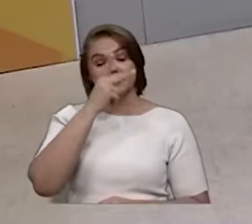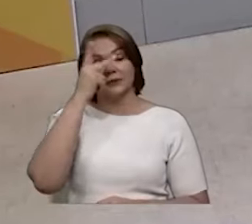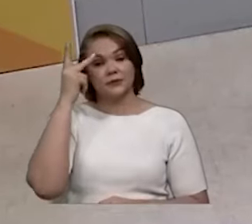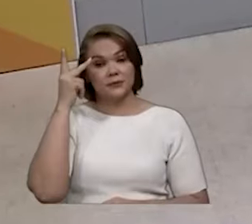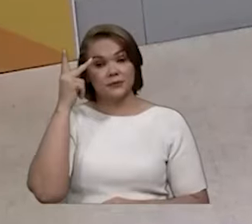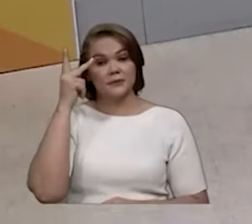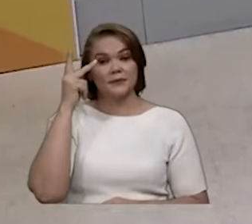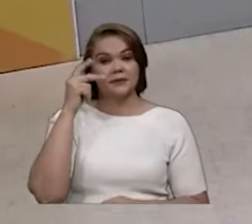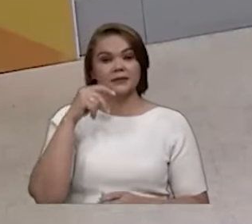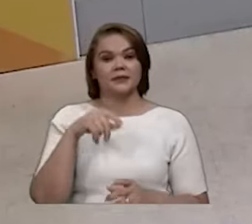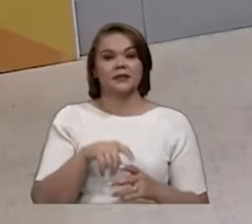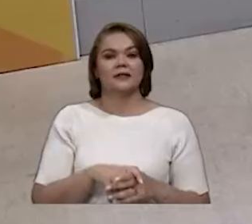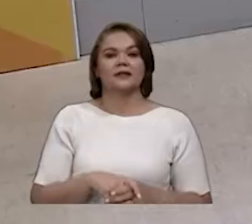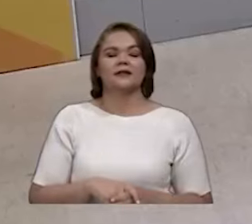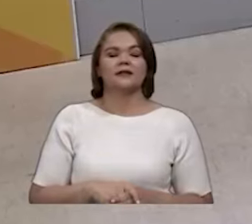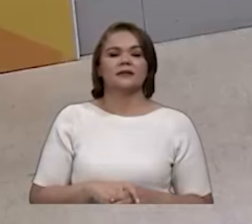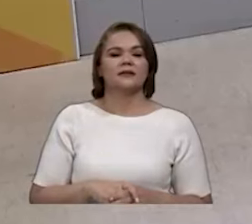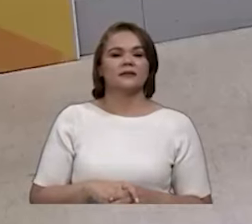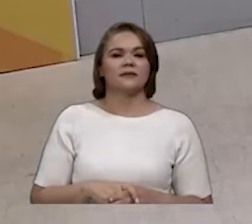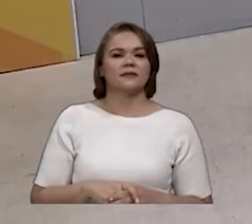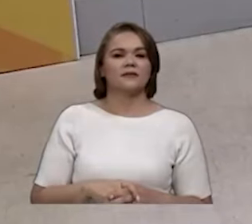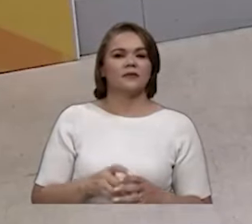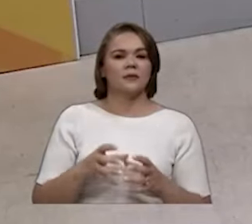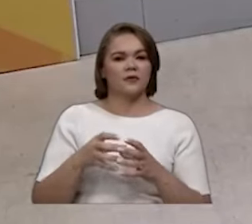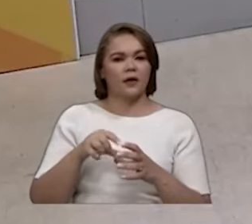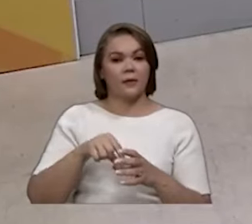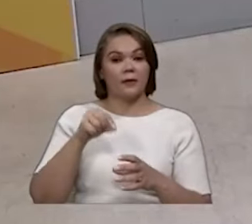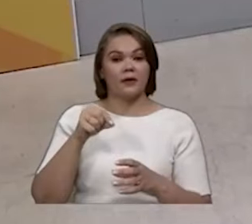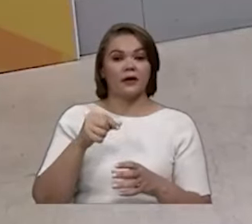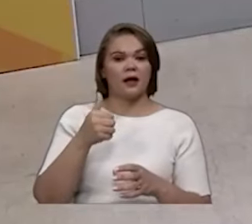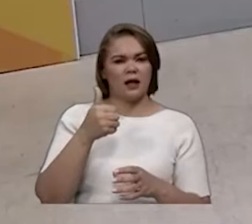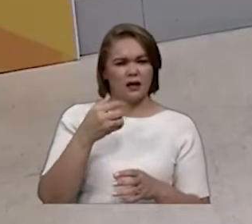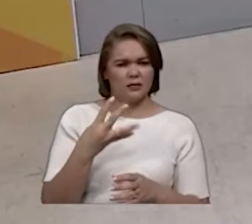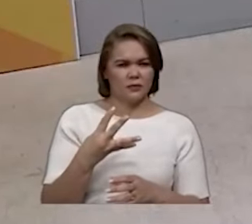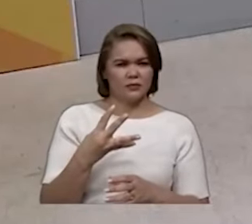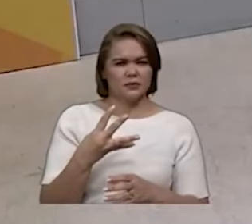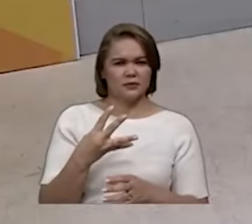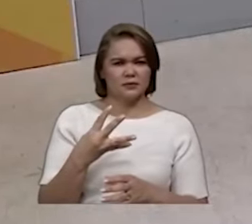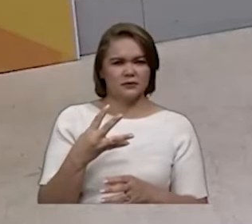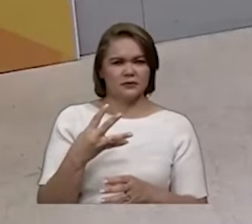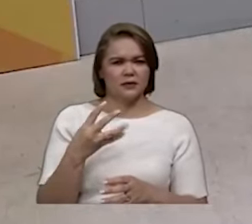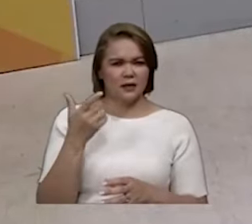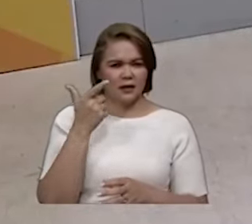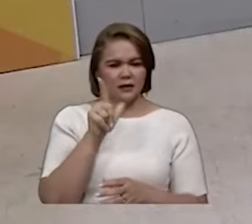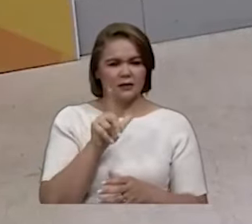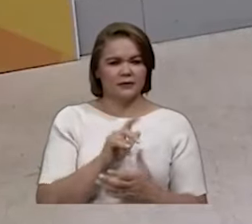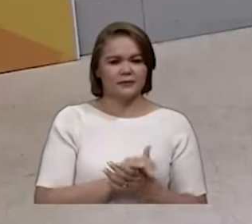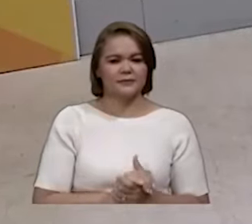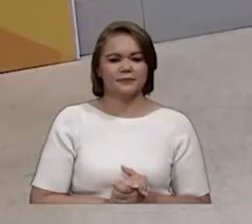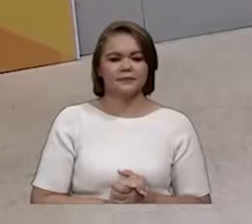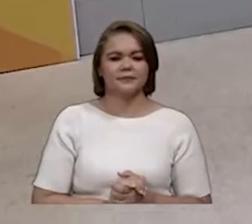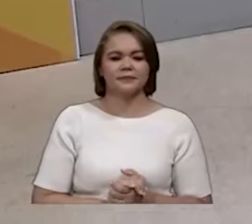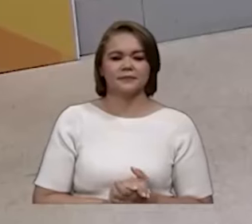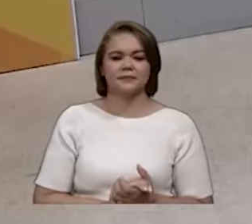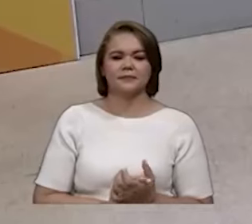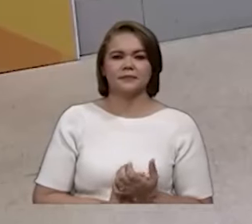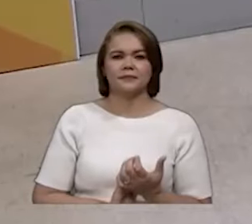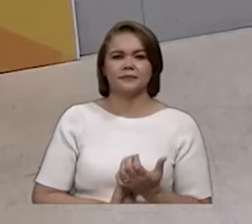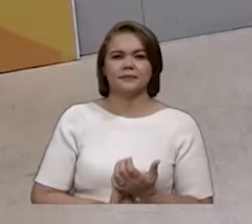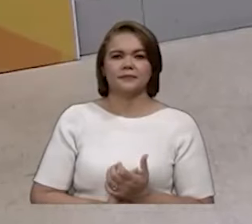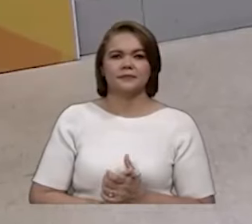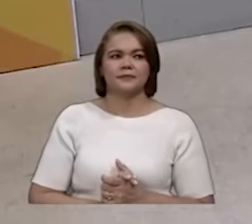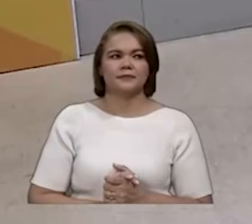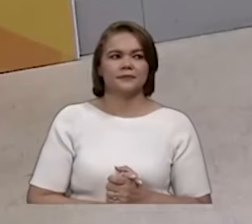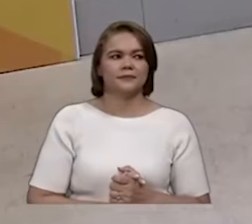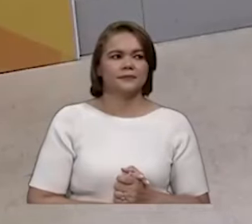bolinha. Vamos ver se é essa que estão esperando. Número 14, decide, número 14. Ih,